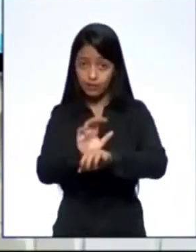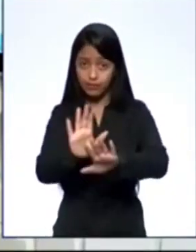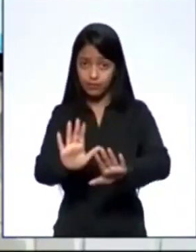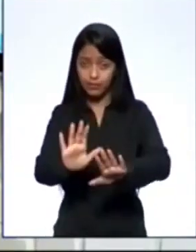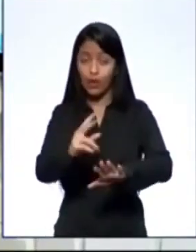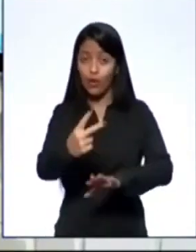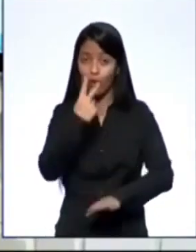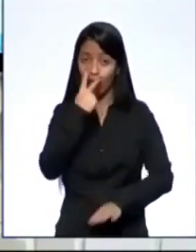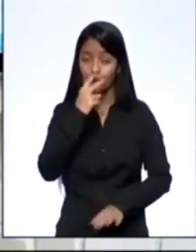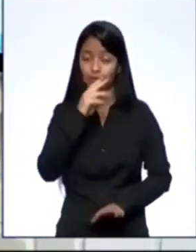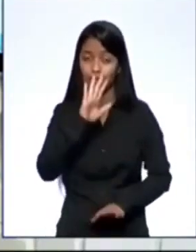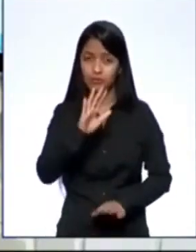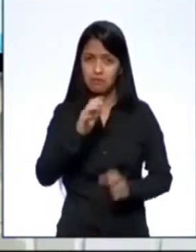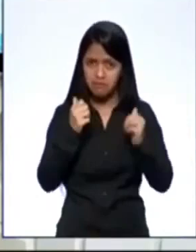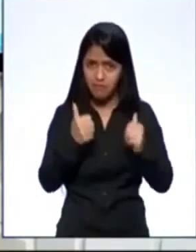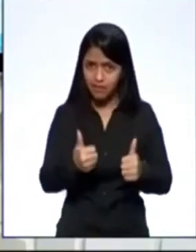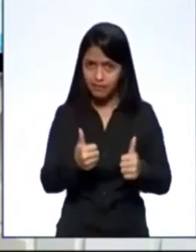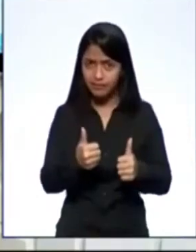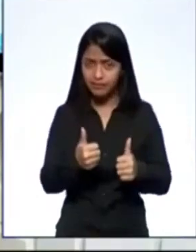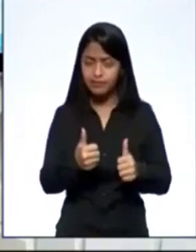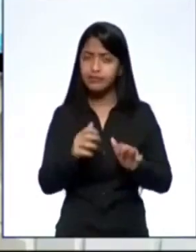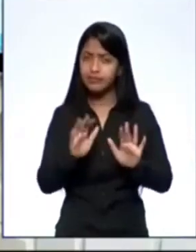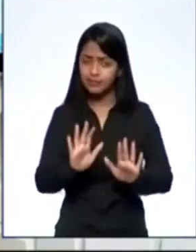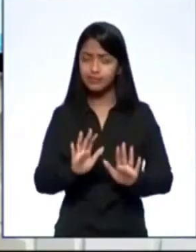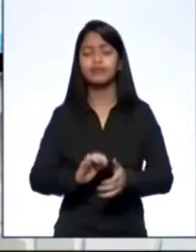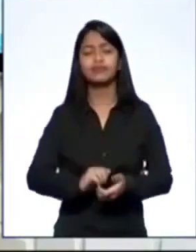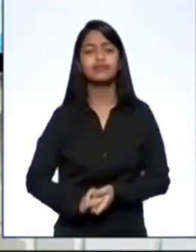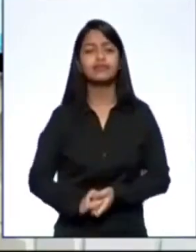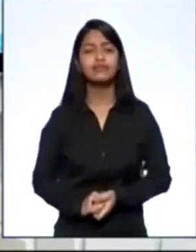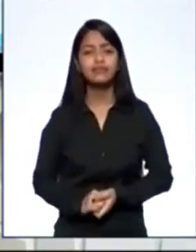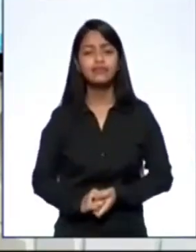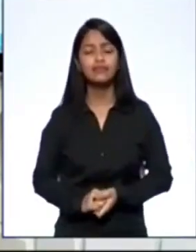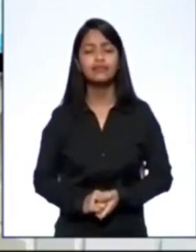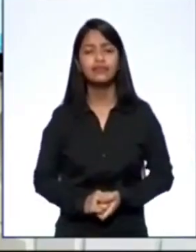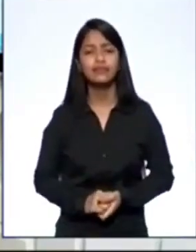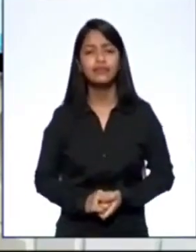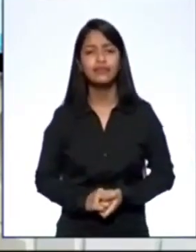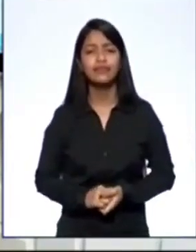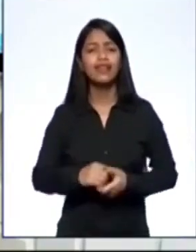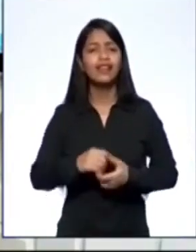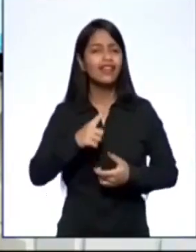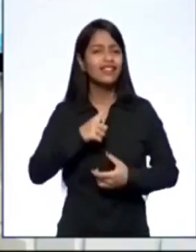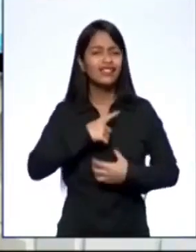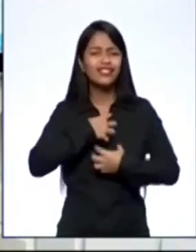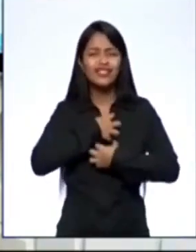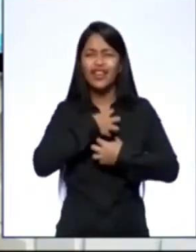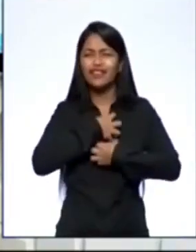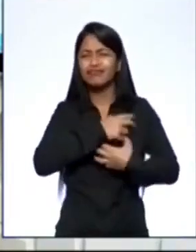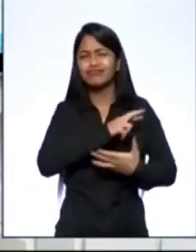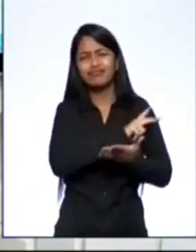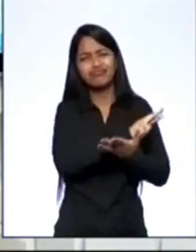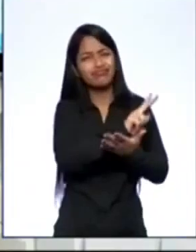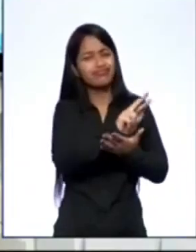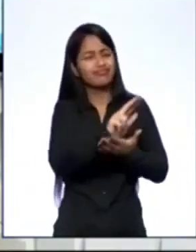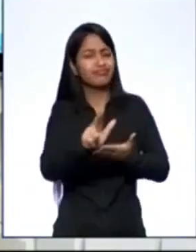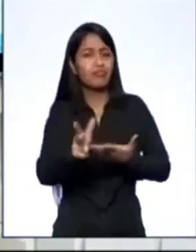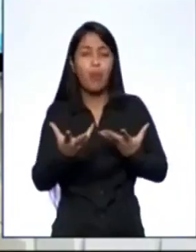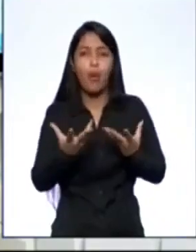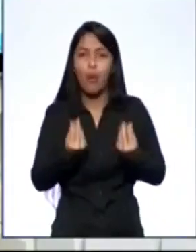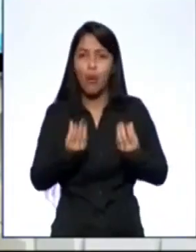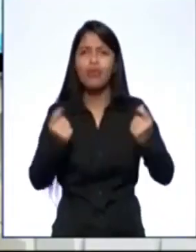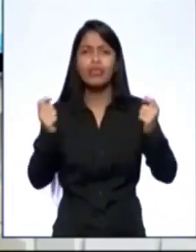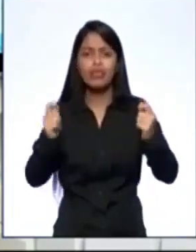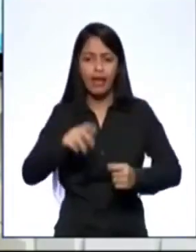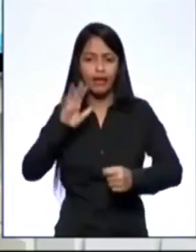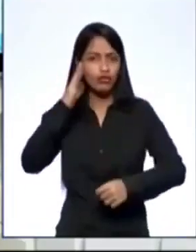galera tá tudo bem existem praticamente mil maneiras de resolver um sistema não é o